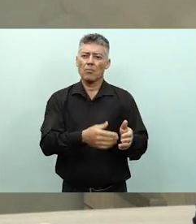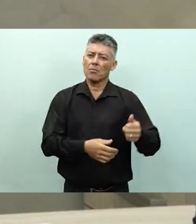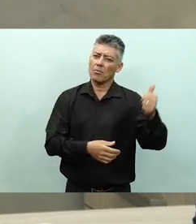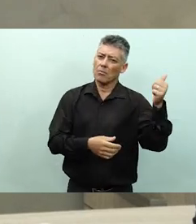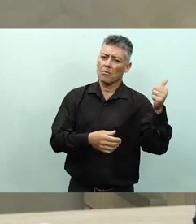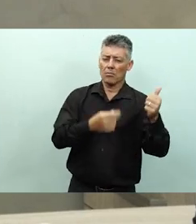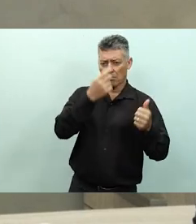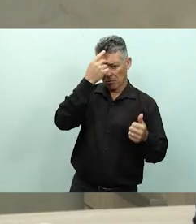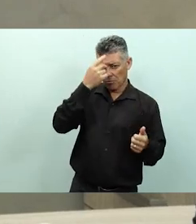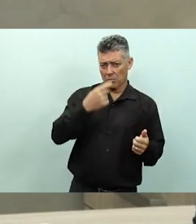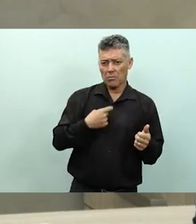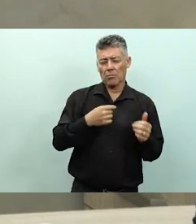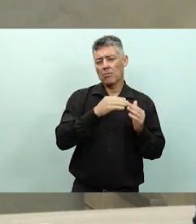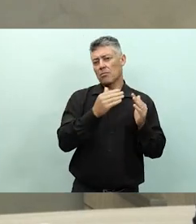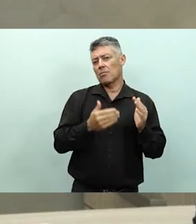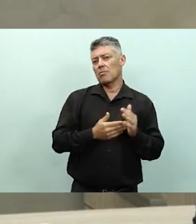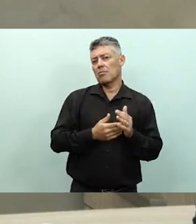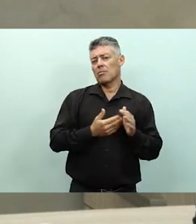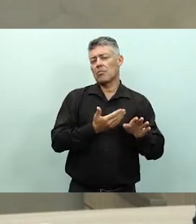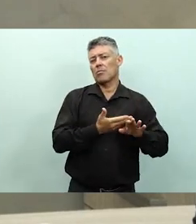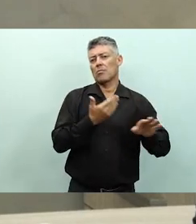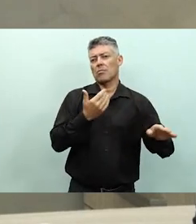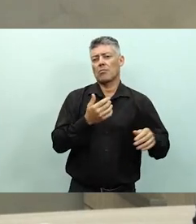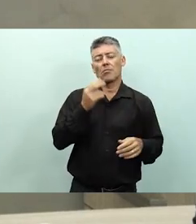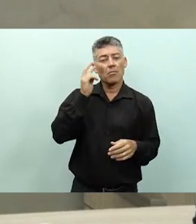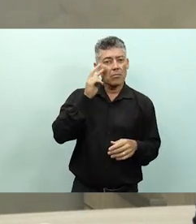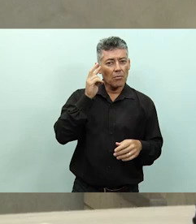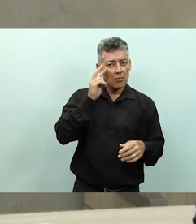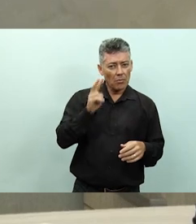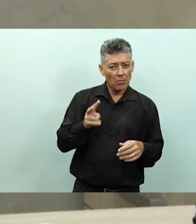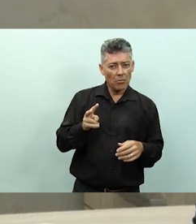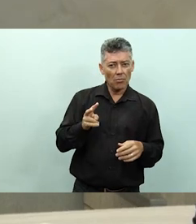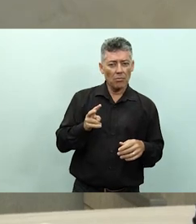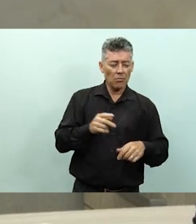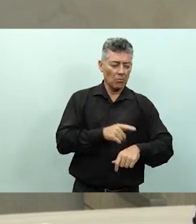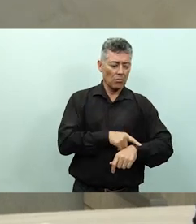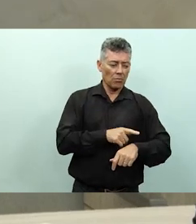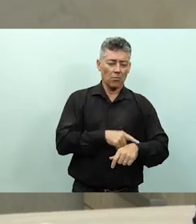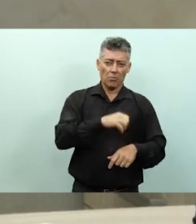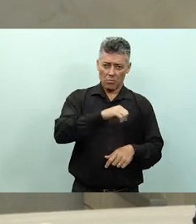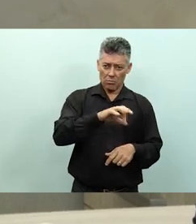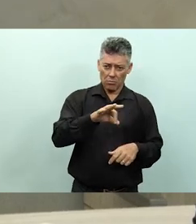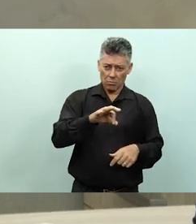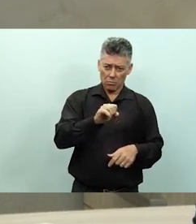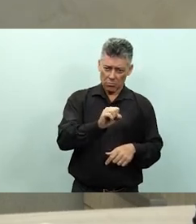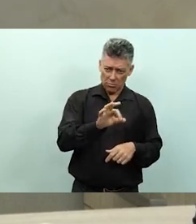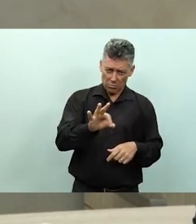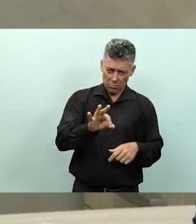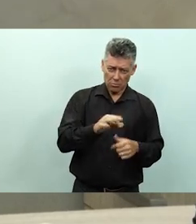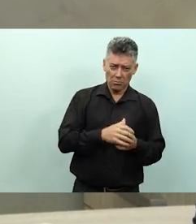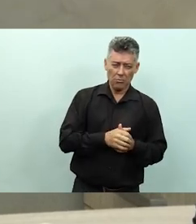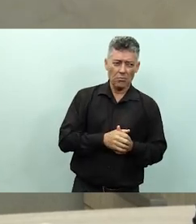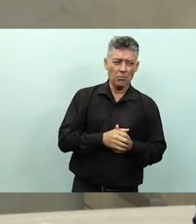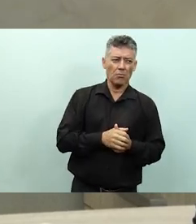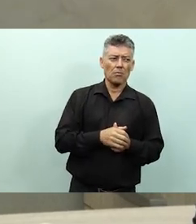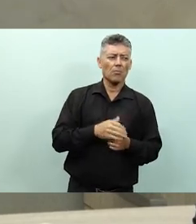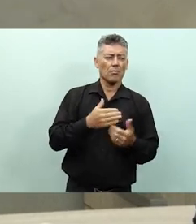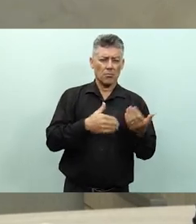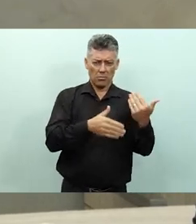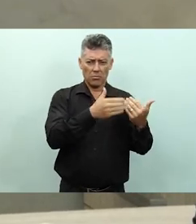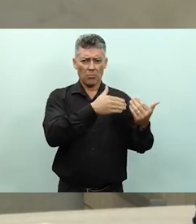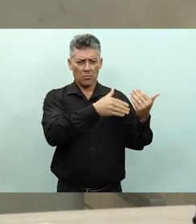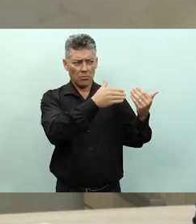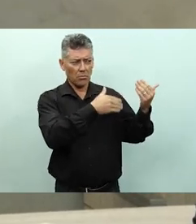trilhar um caminho de independência total. Lembrando, o período na década de 90, 80 e até mais